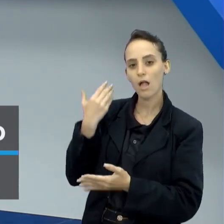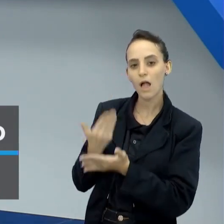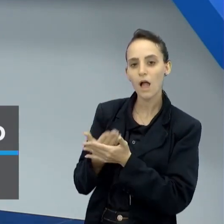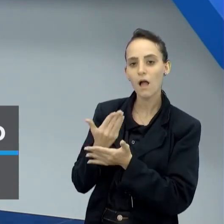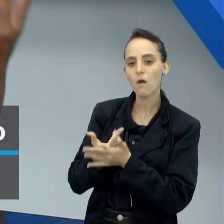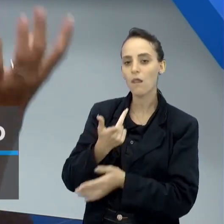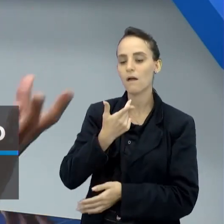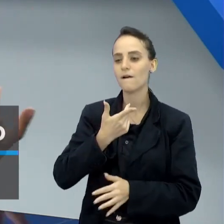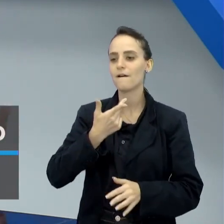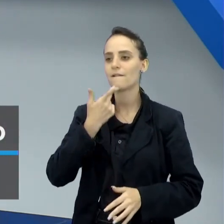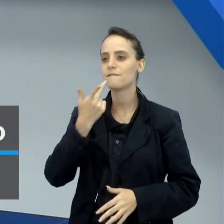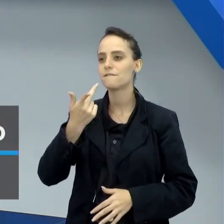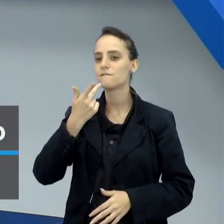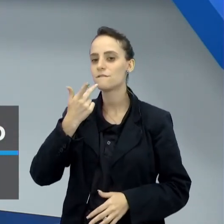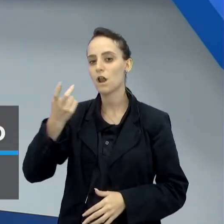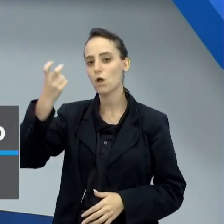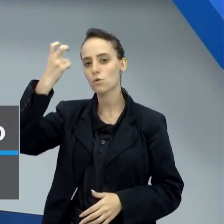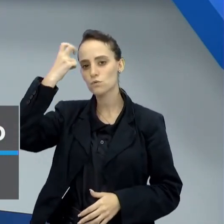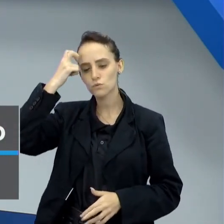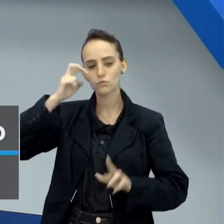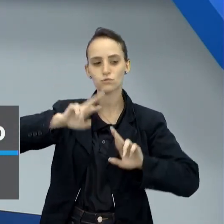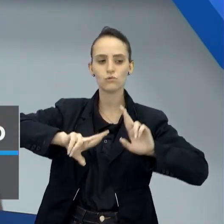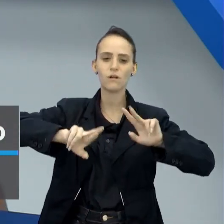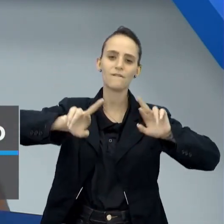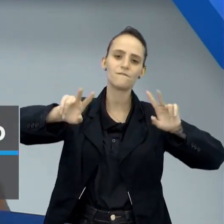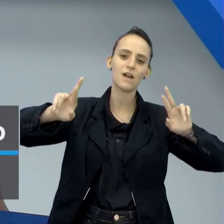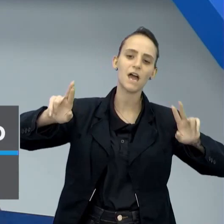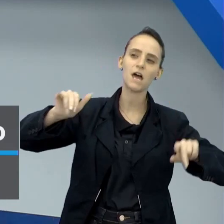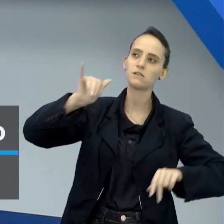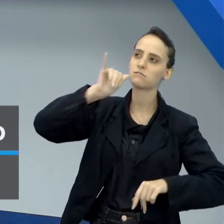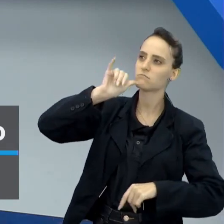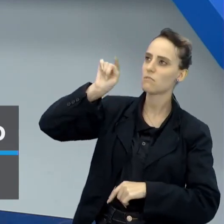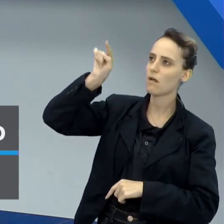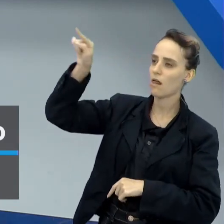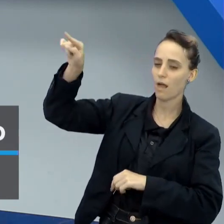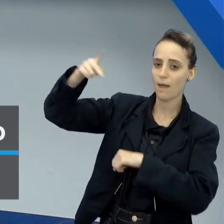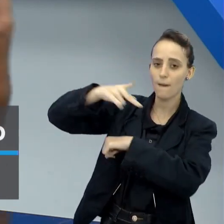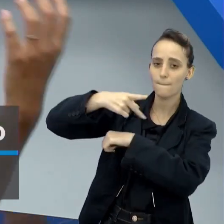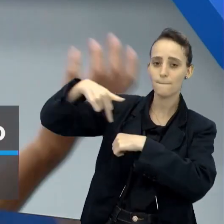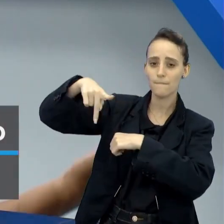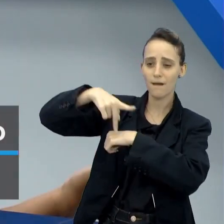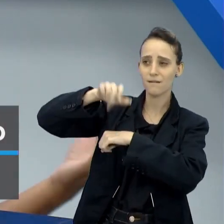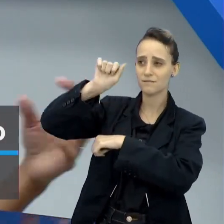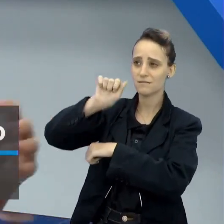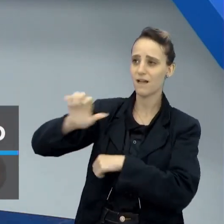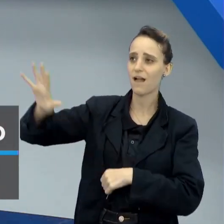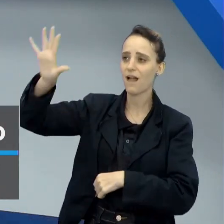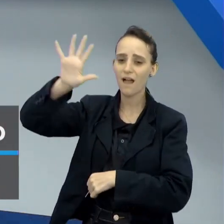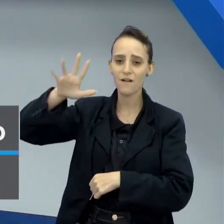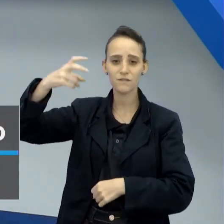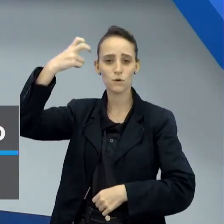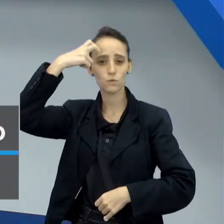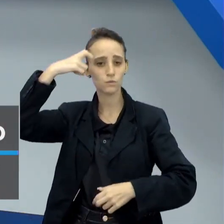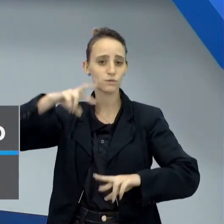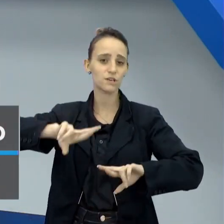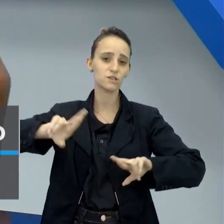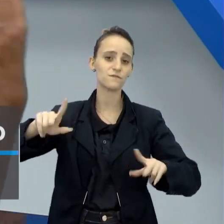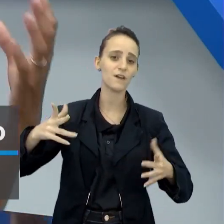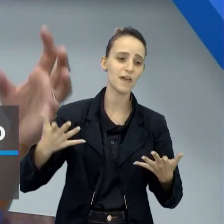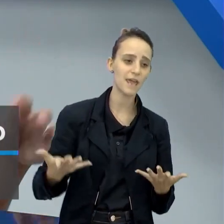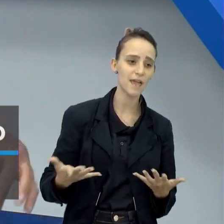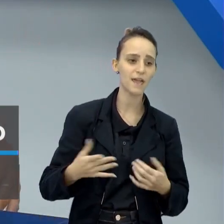das diferentes etnias africanas. E quando nós nos reportamos para algo que está próximo, que são as etnias,